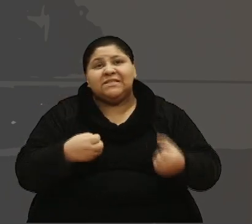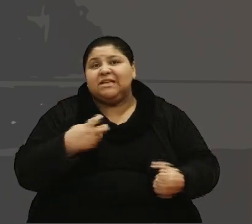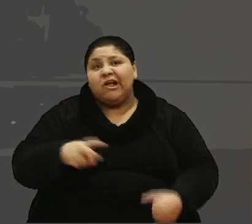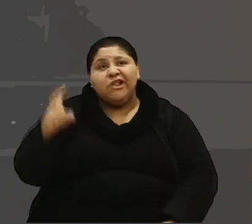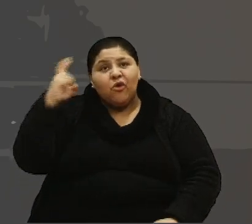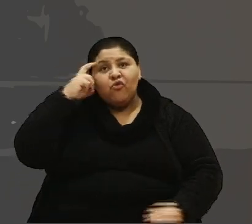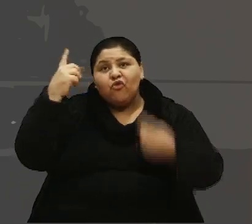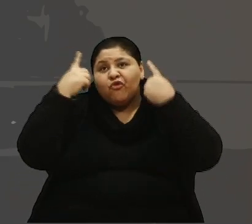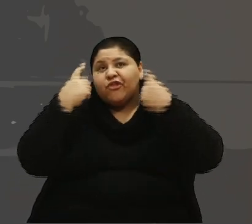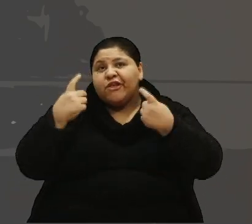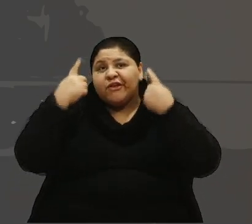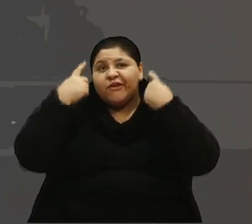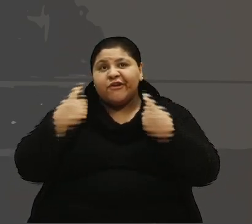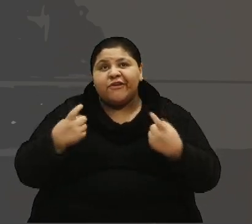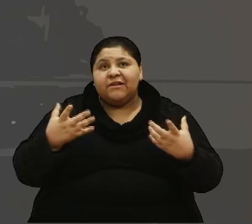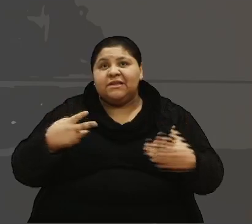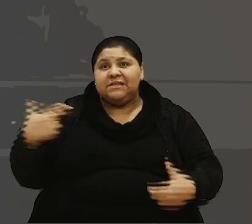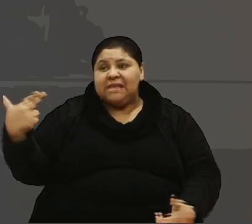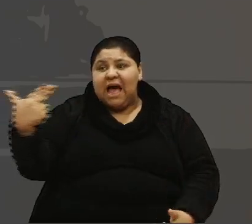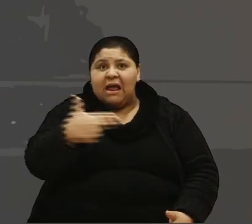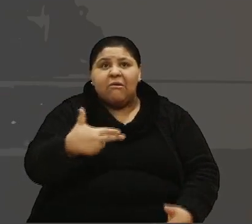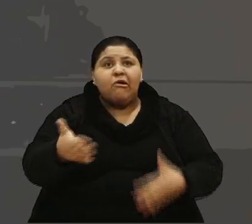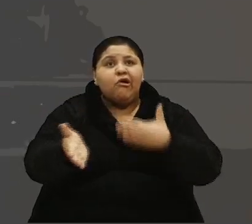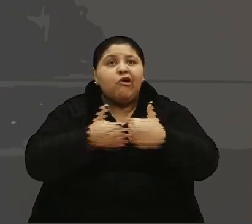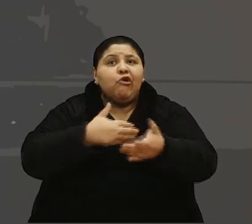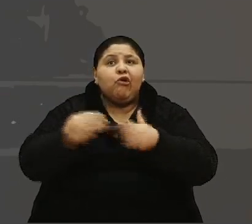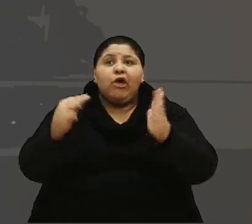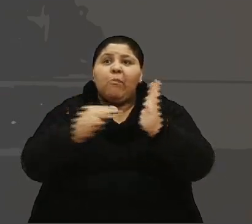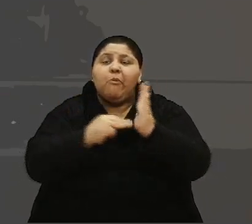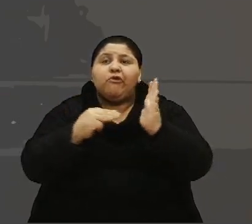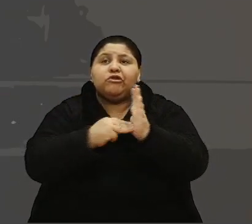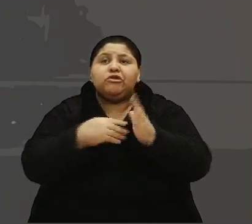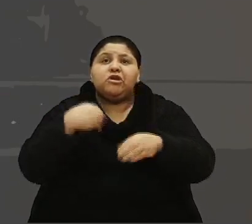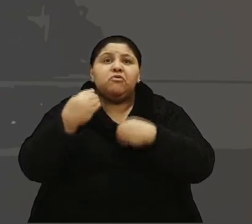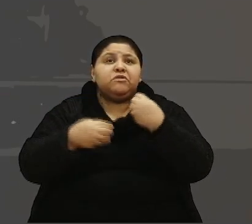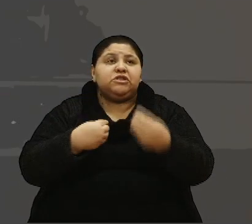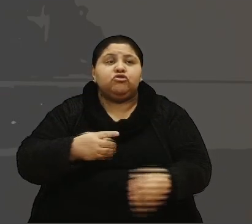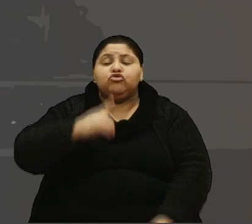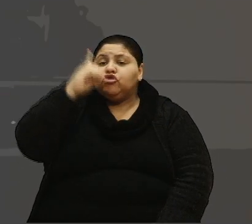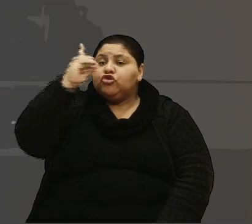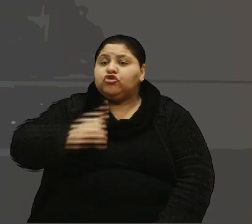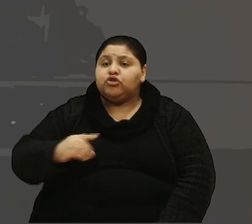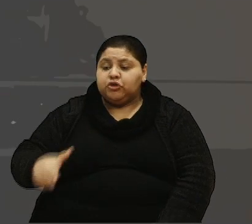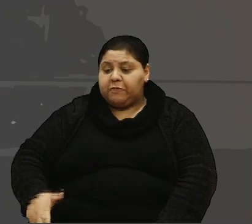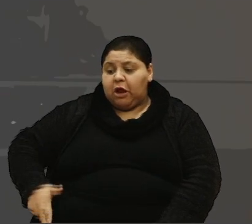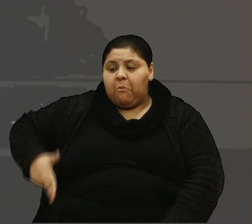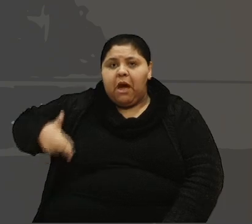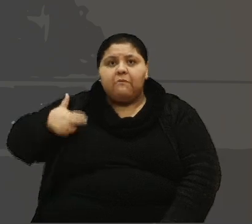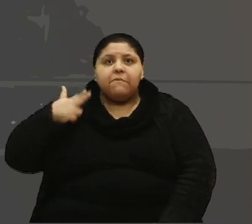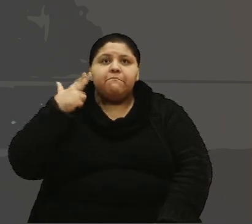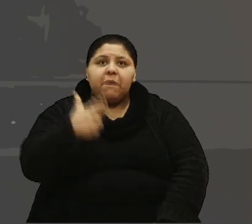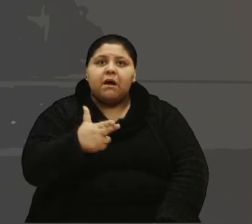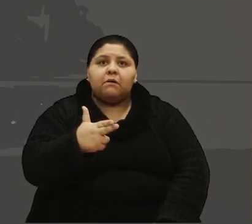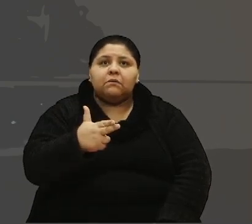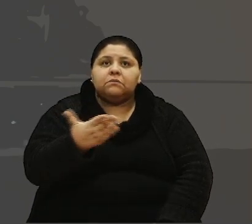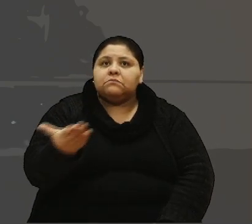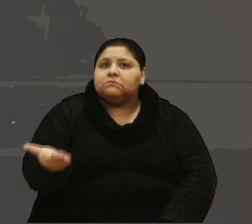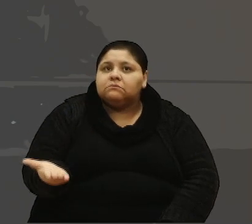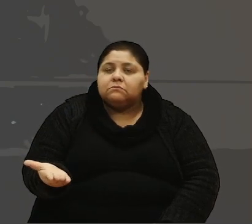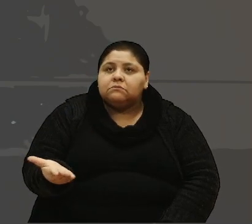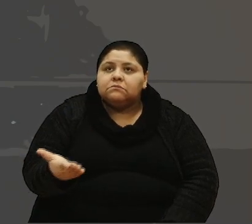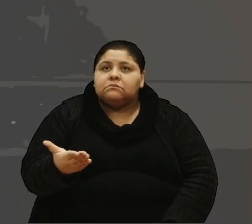da violência, com essa cultura da arma, que qualquer motivo faz com que eu me sinta no direito de tirar uma arma, de tirar uma faca e matar a pessoa que está